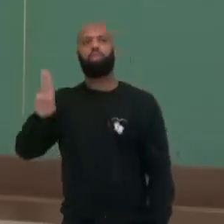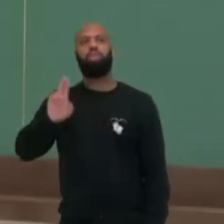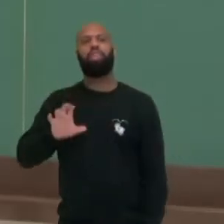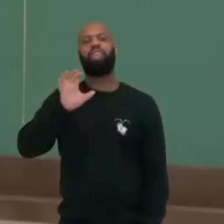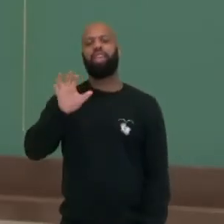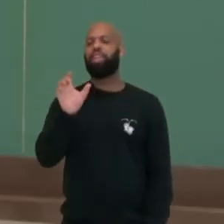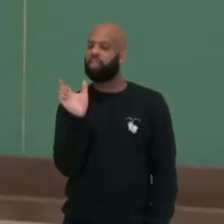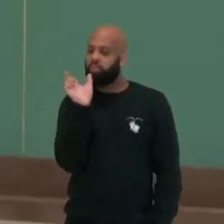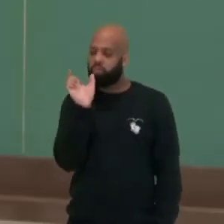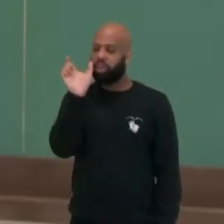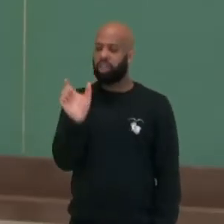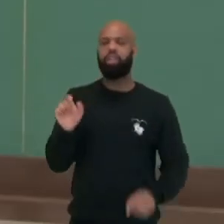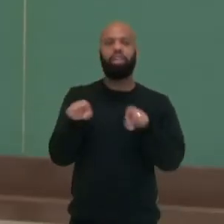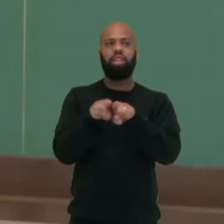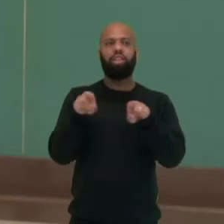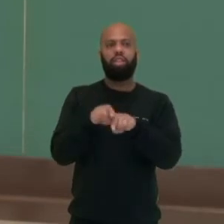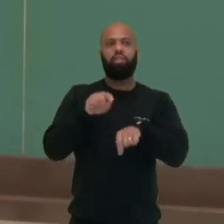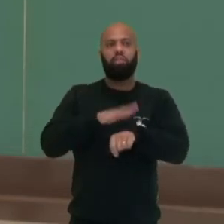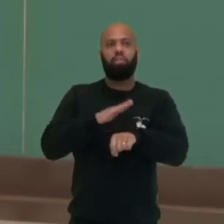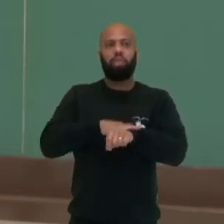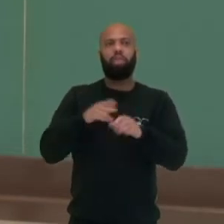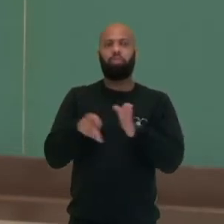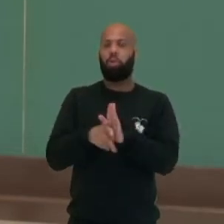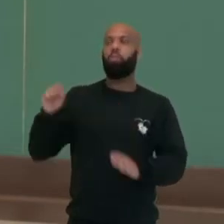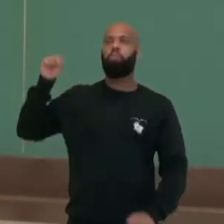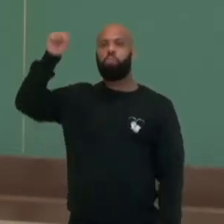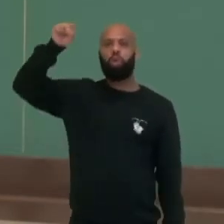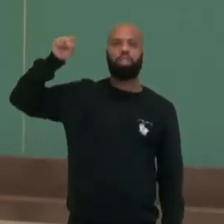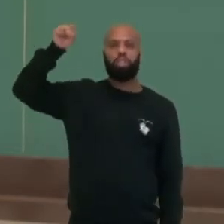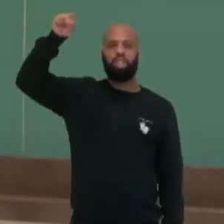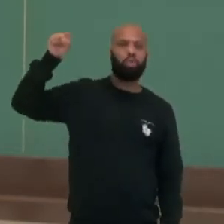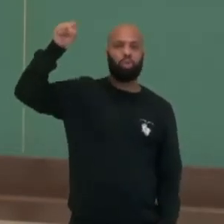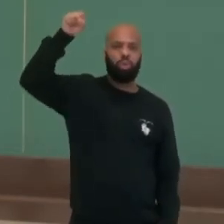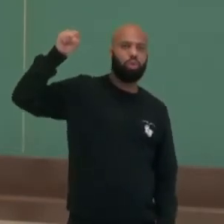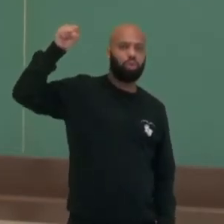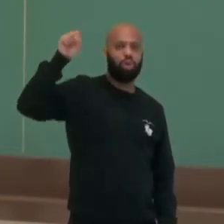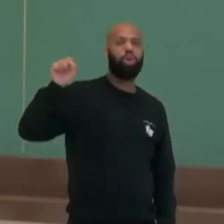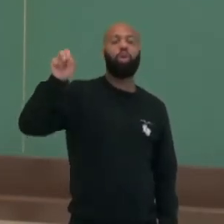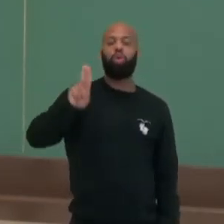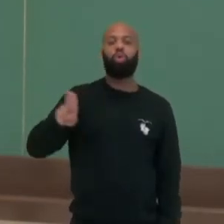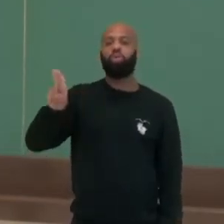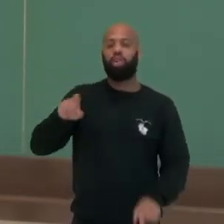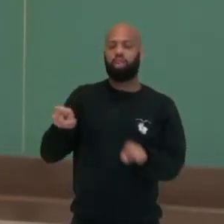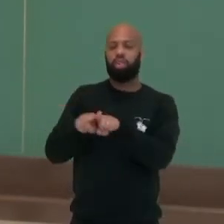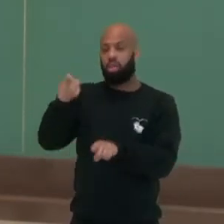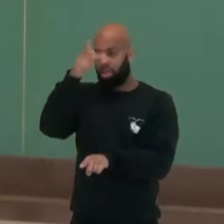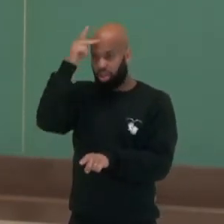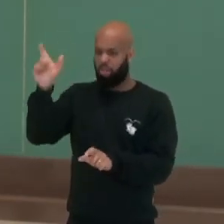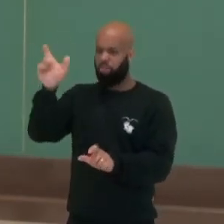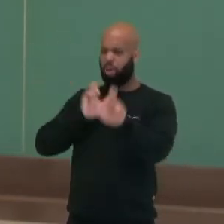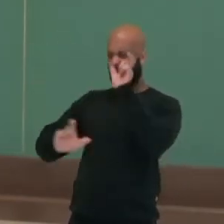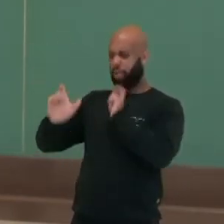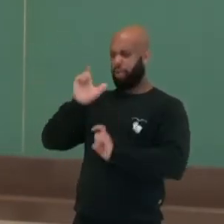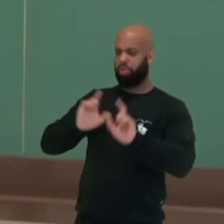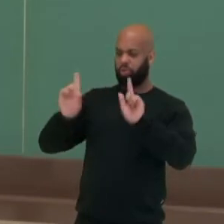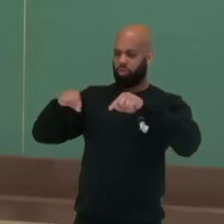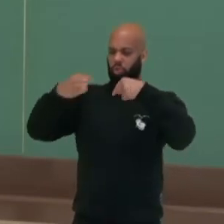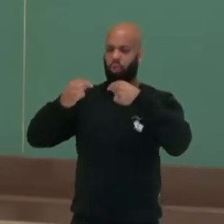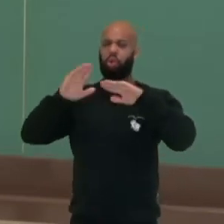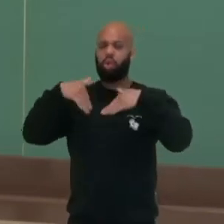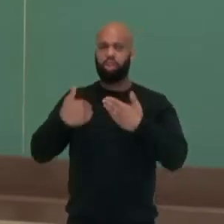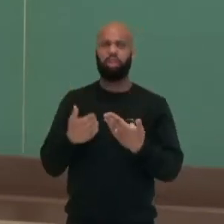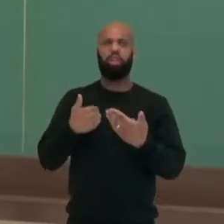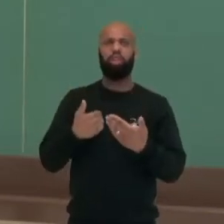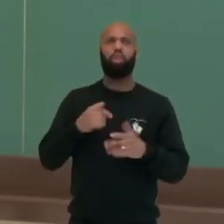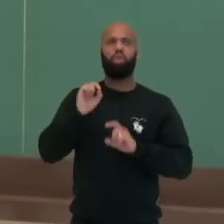usá-la também como forma de protesto. Então, muito utilizada por seus agressores, né, a palavra funk, o funk passa a